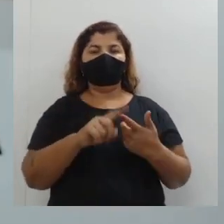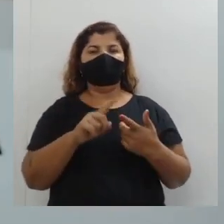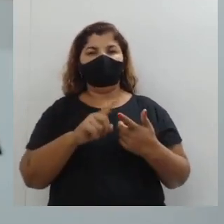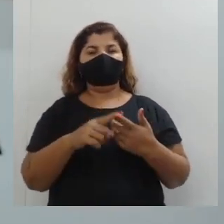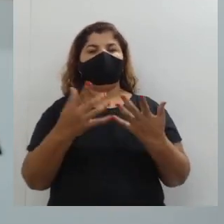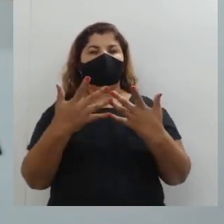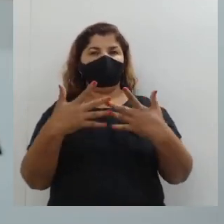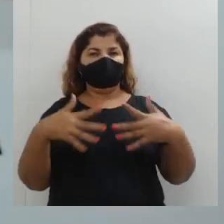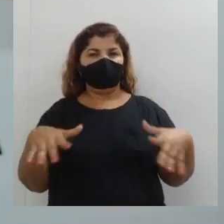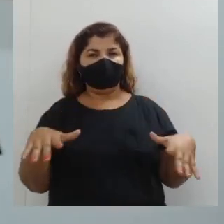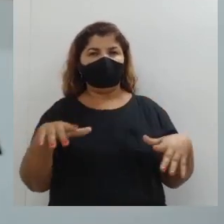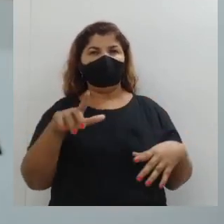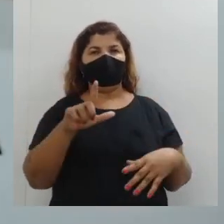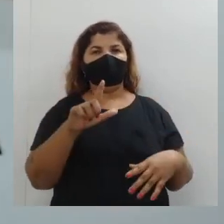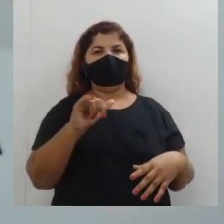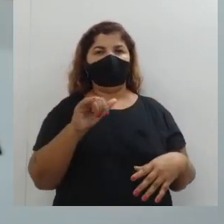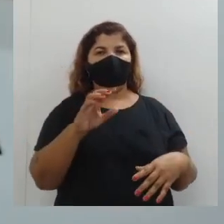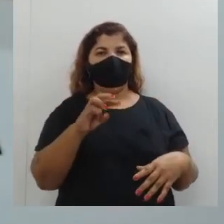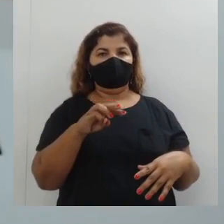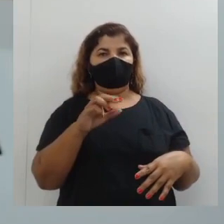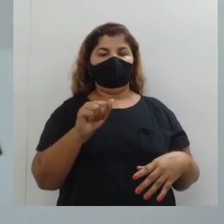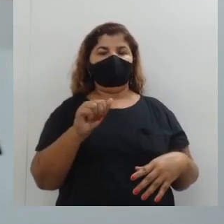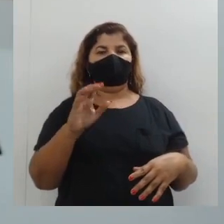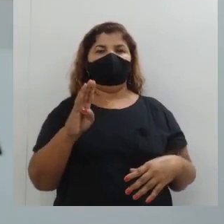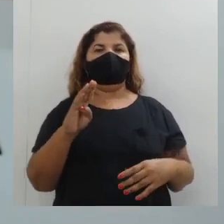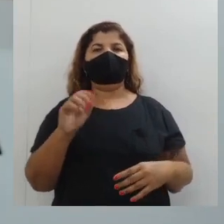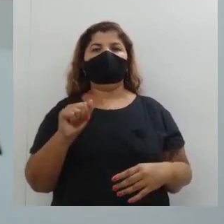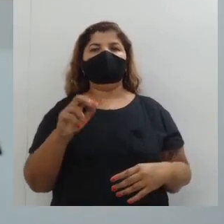elementos que darão aí